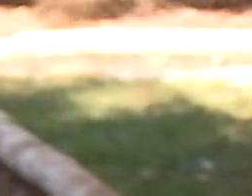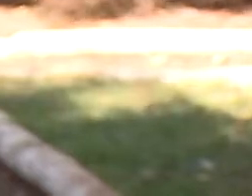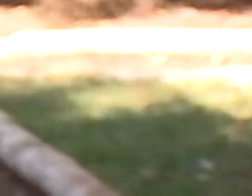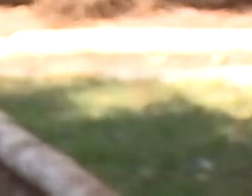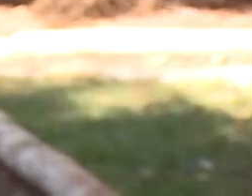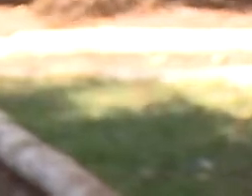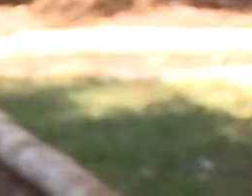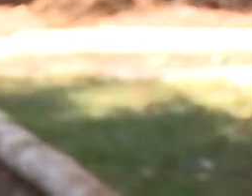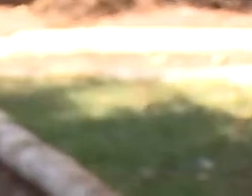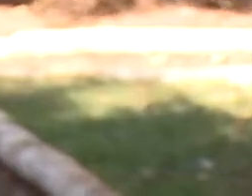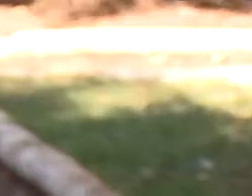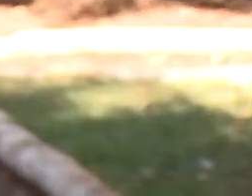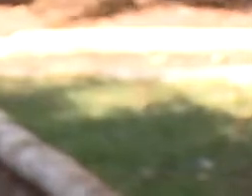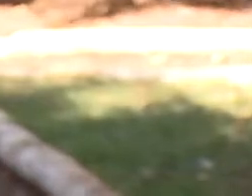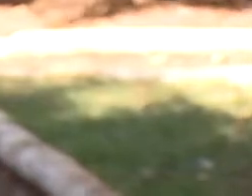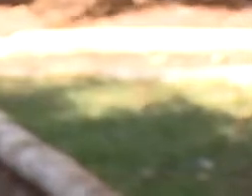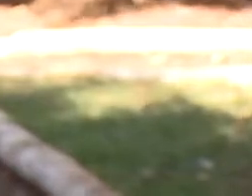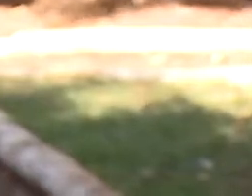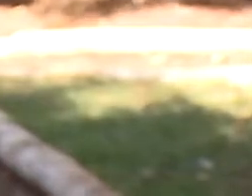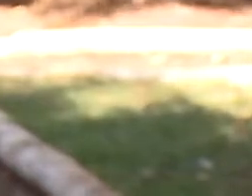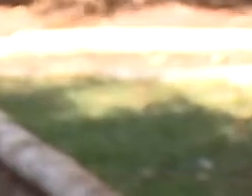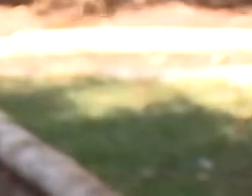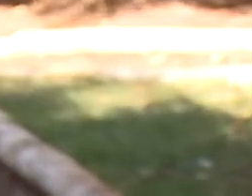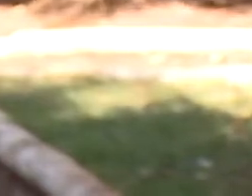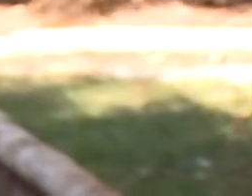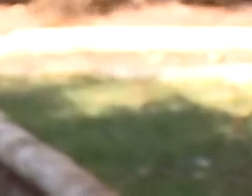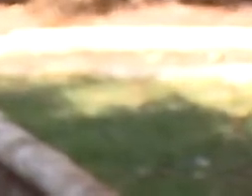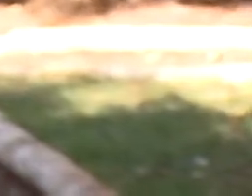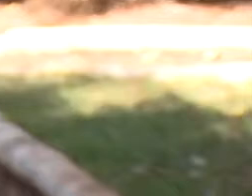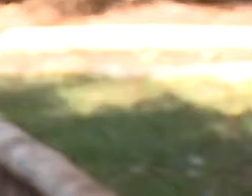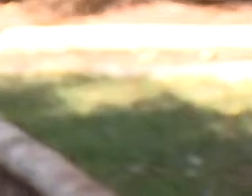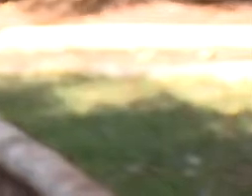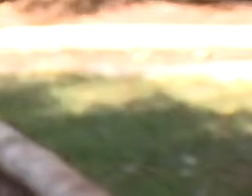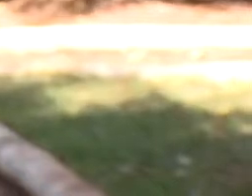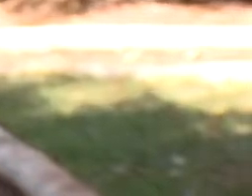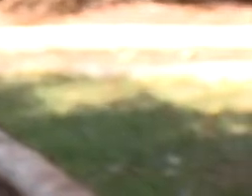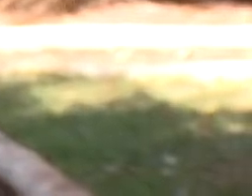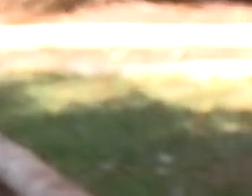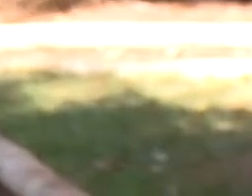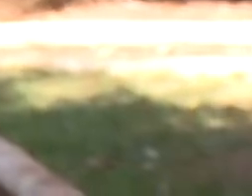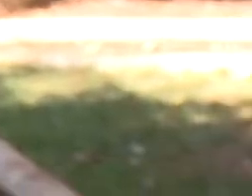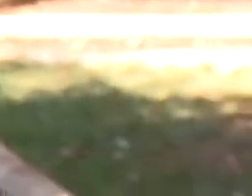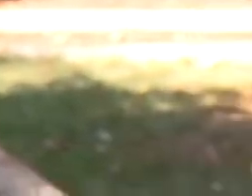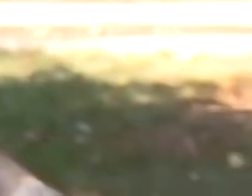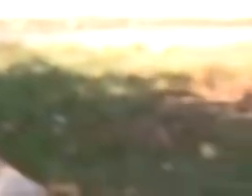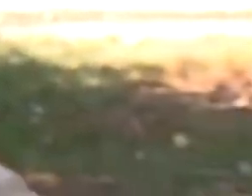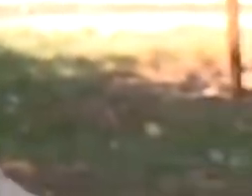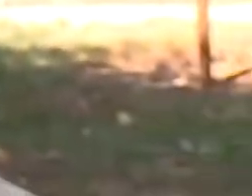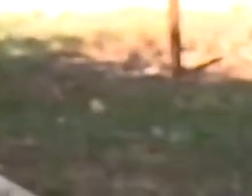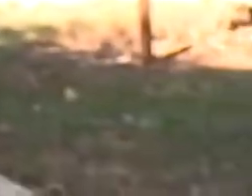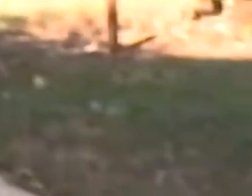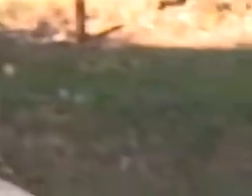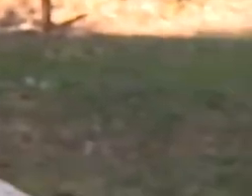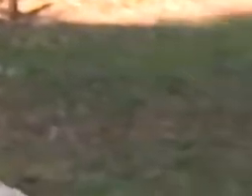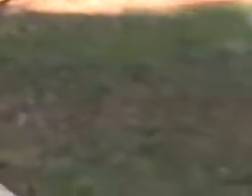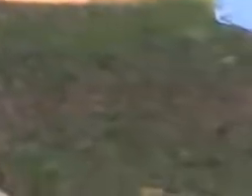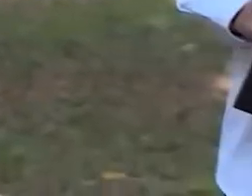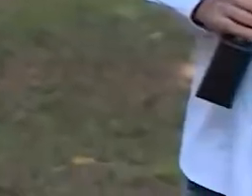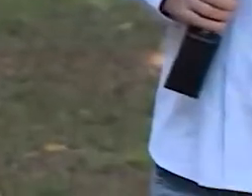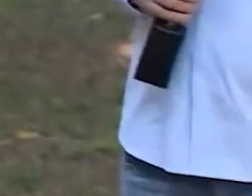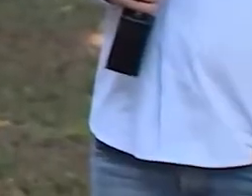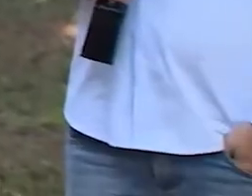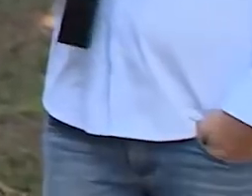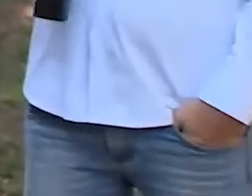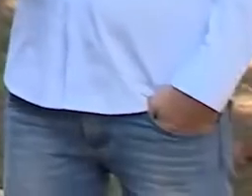a logosofia, o que significa, eu estou aqui com o Guilherme, que vai explicar para a gente todos os detalhes a respeito, então,